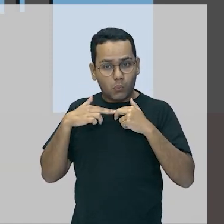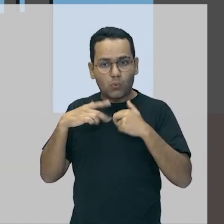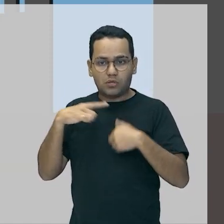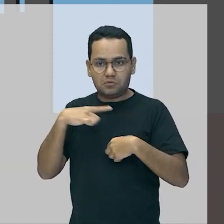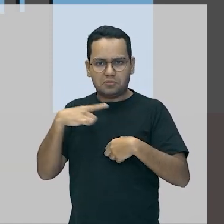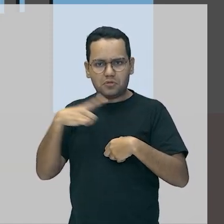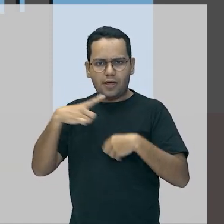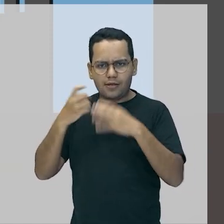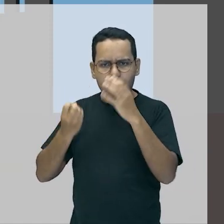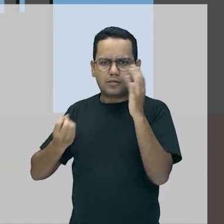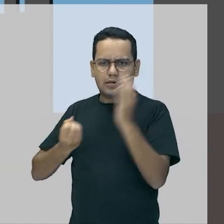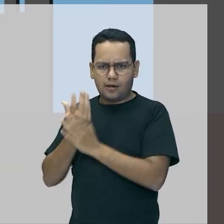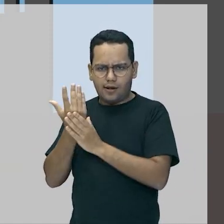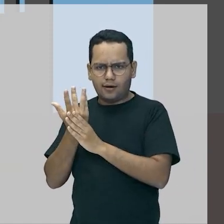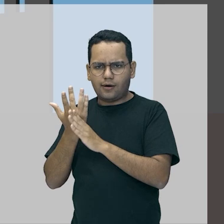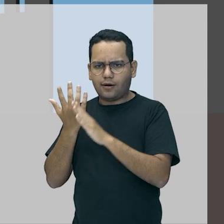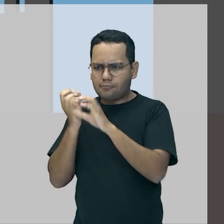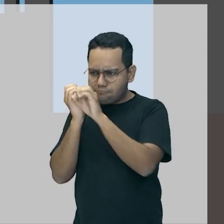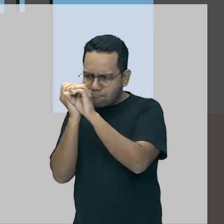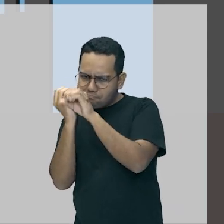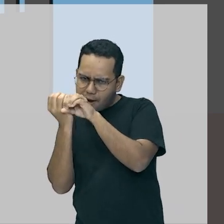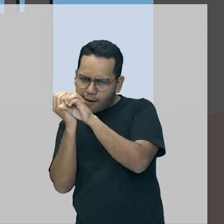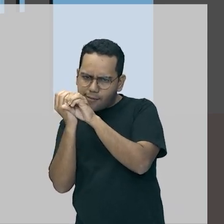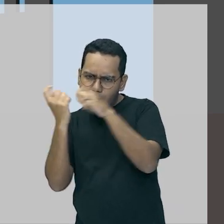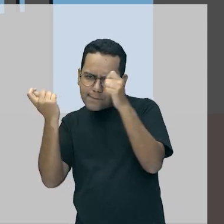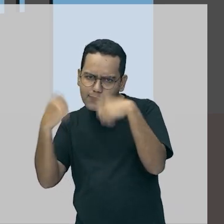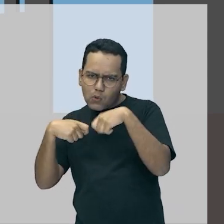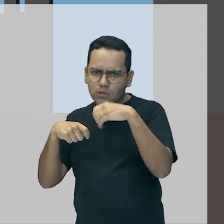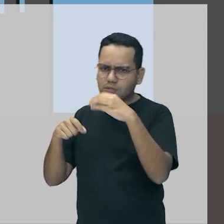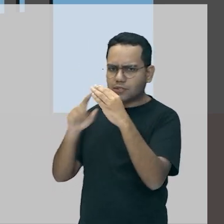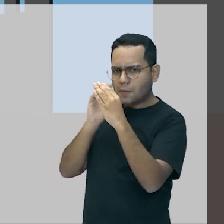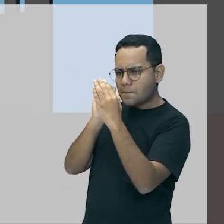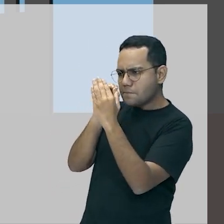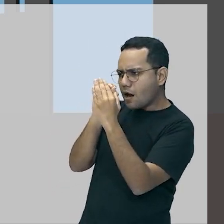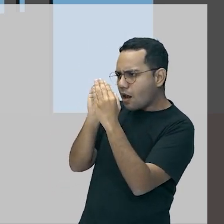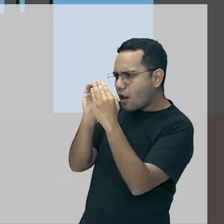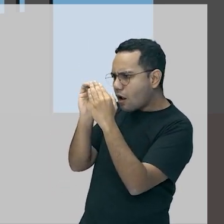medição em uma das fendas para identificar o